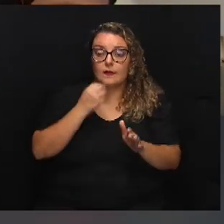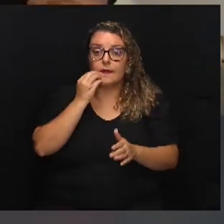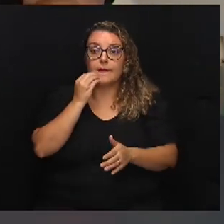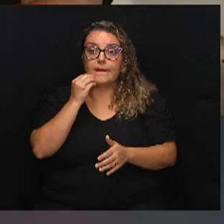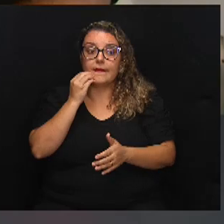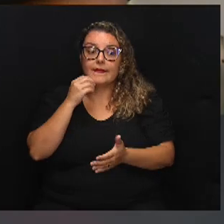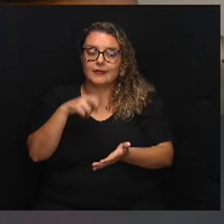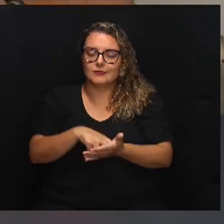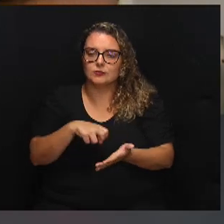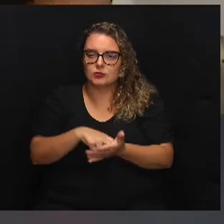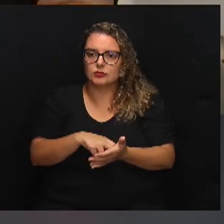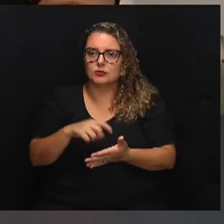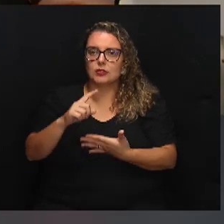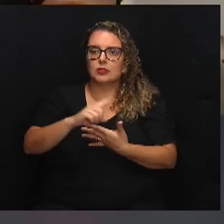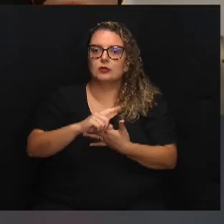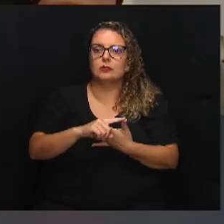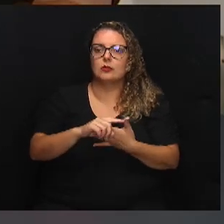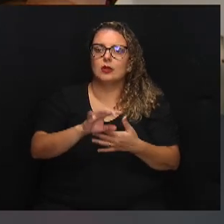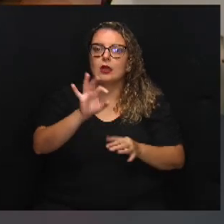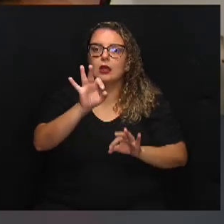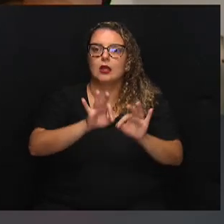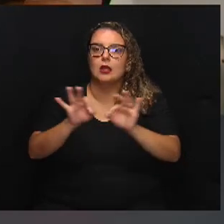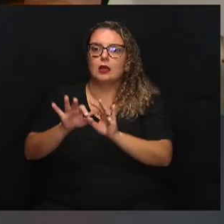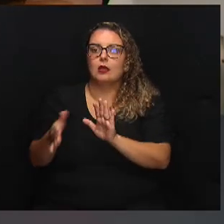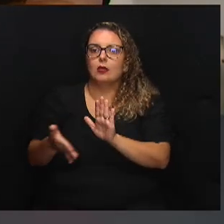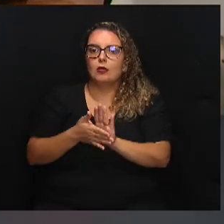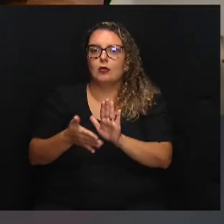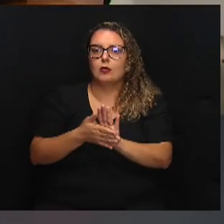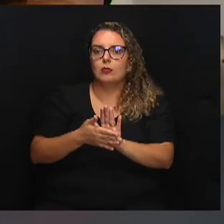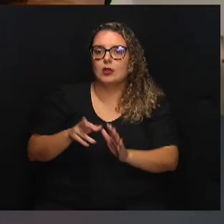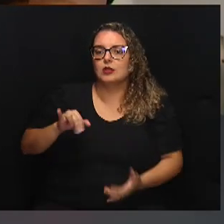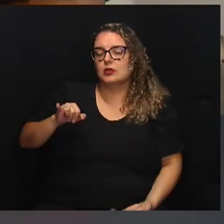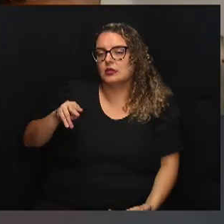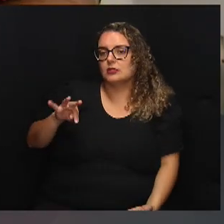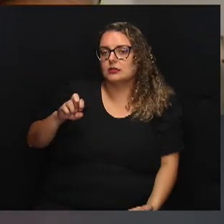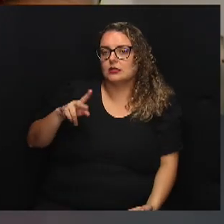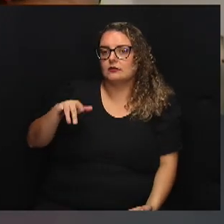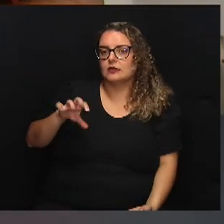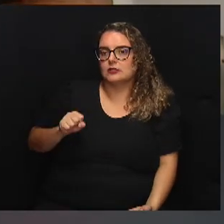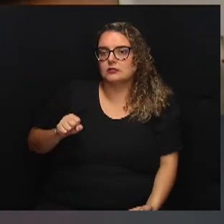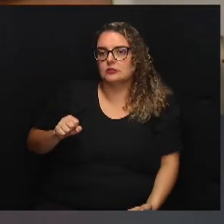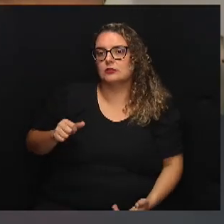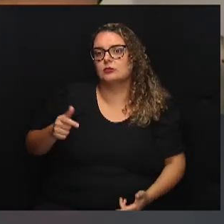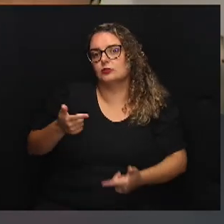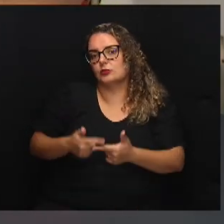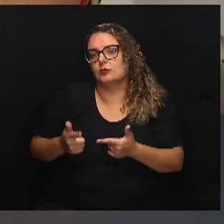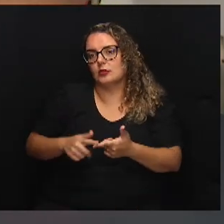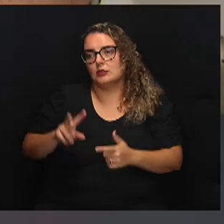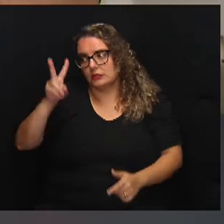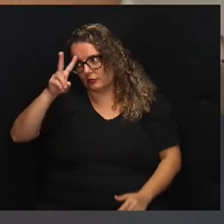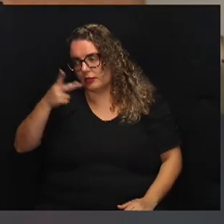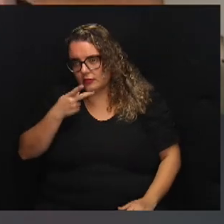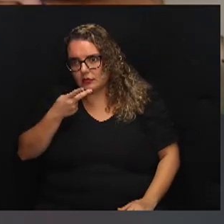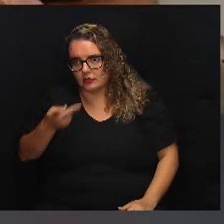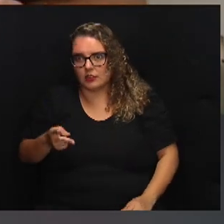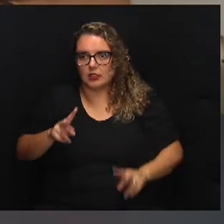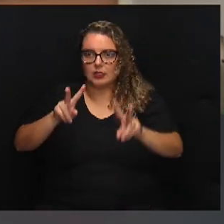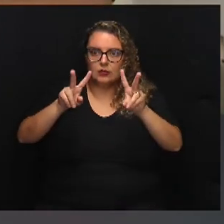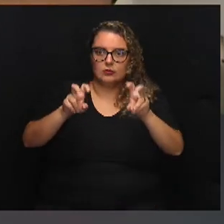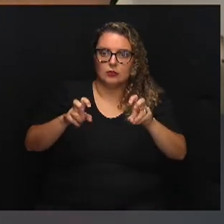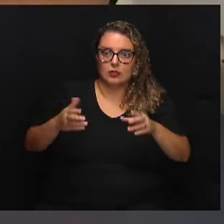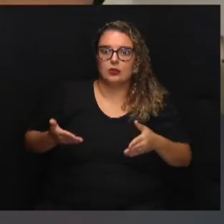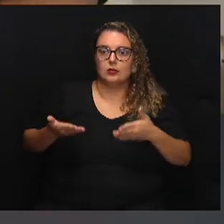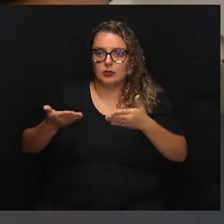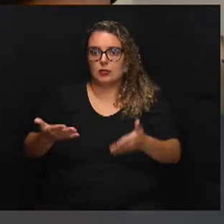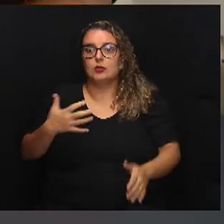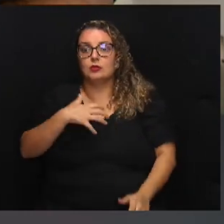penalizações, que é a elaboração de uma proposta de intervenção para o problema abordado. Você vai se lembrar que nós falamos agora, os temas eles são dados numa